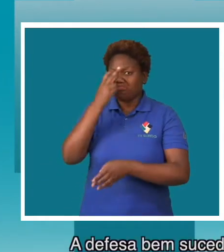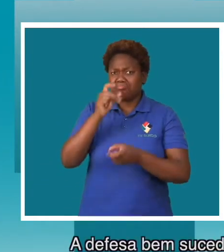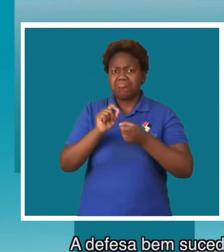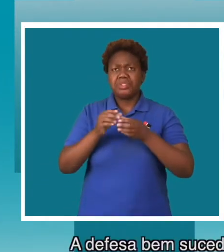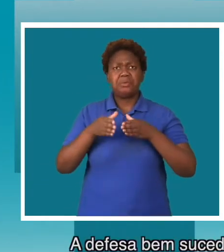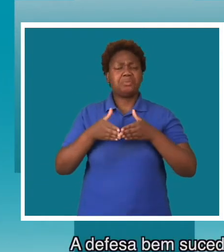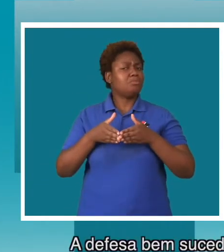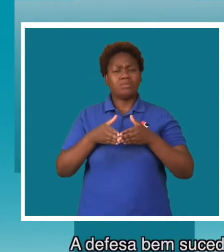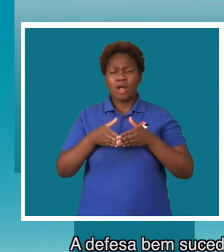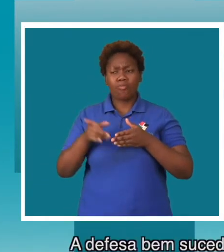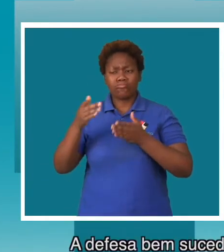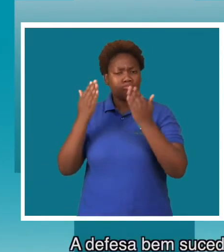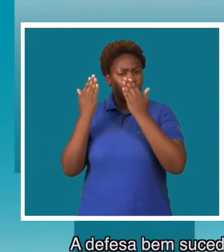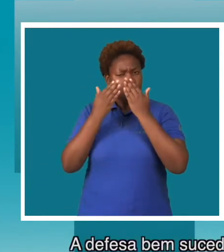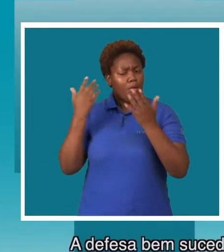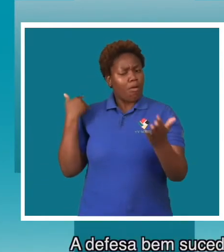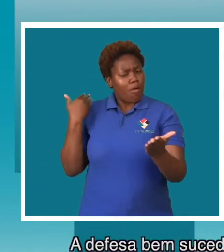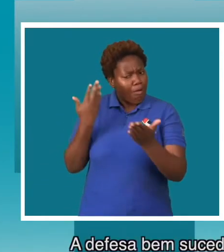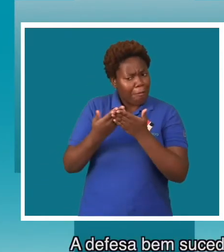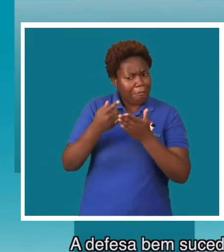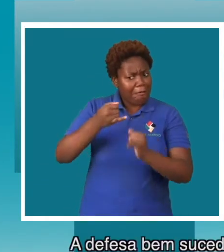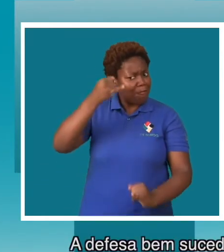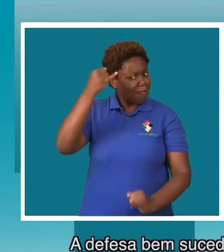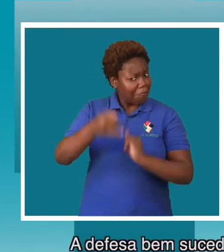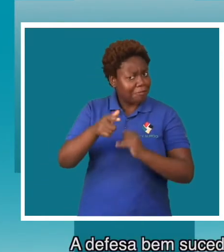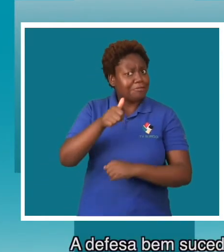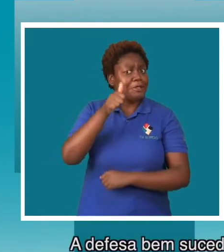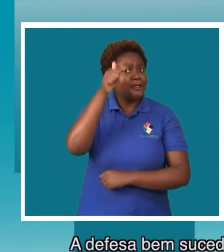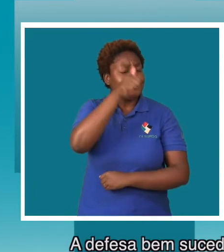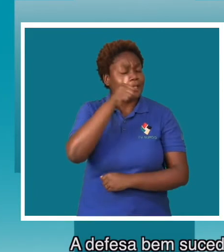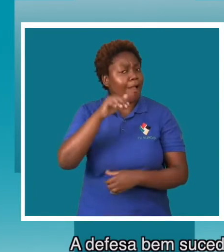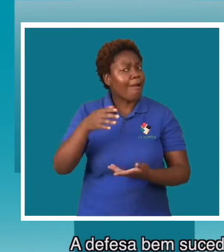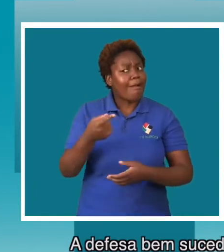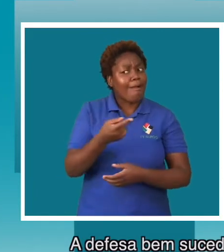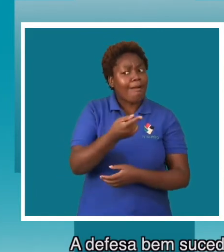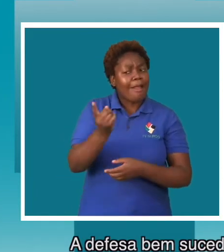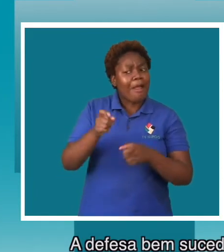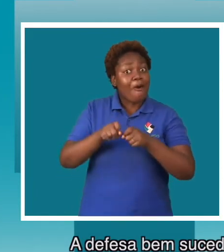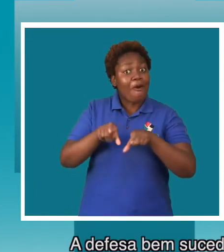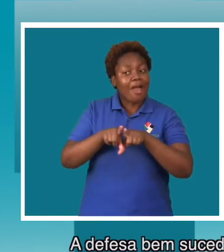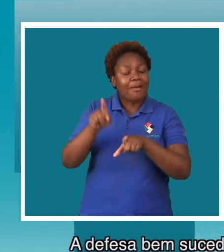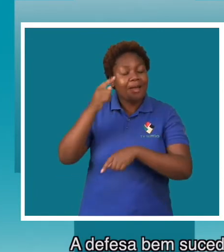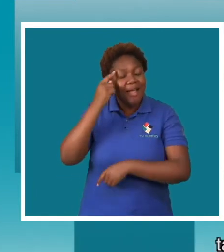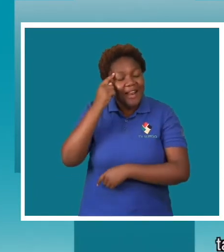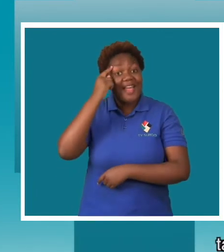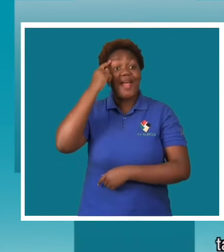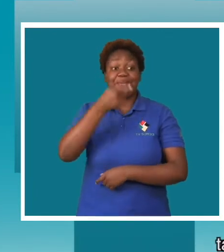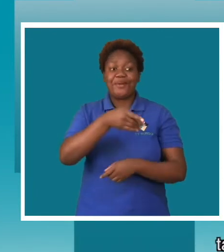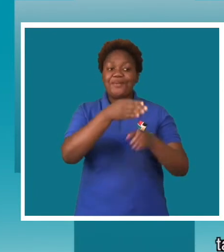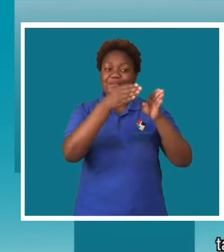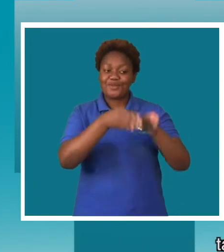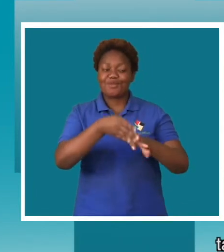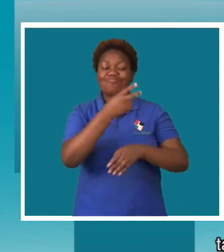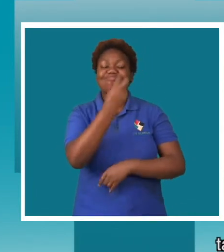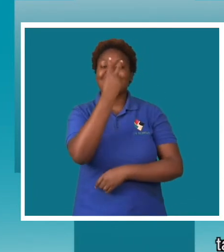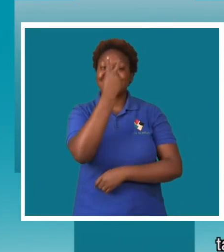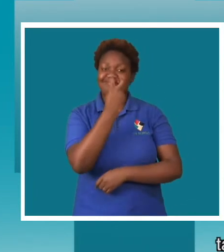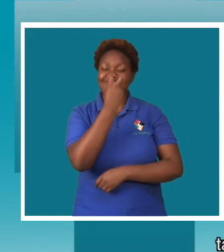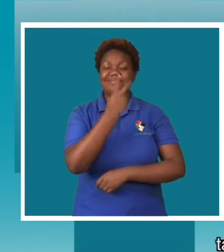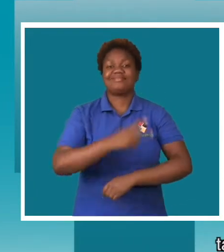da monografia é o culminar de uma longa caminhada marcada por um espírito de inconformismo, tal como lembram